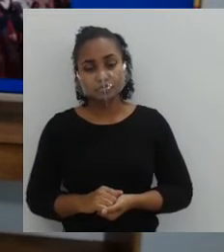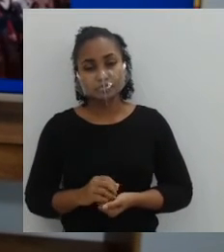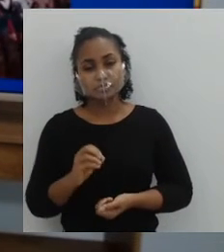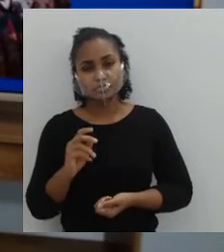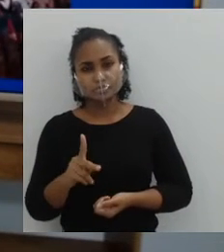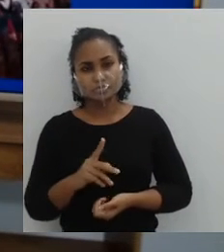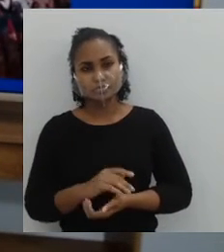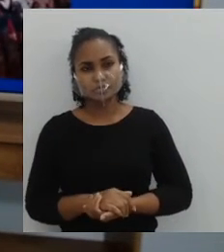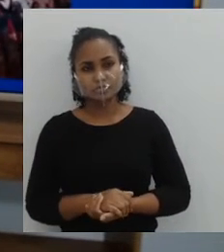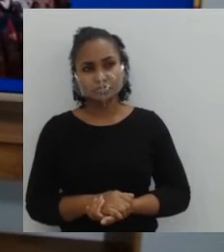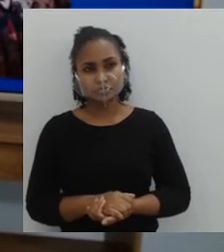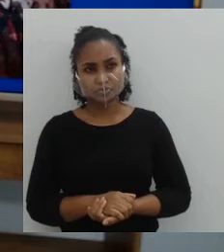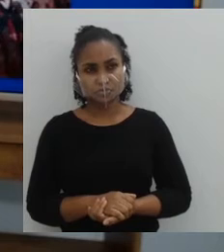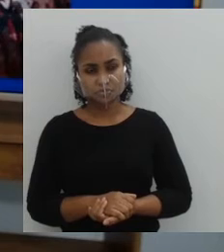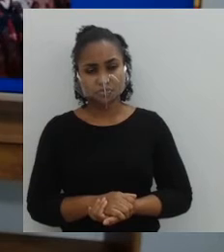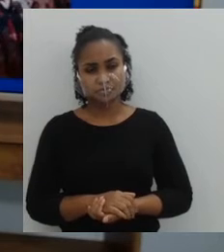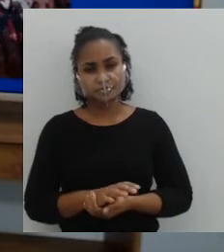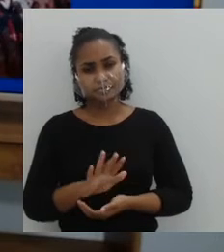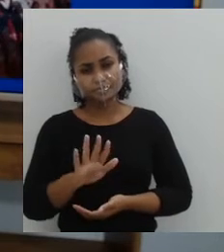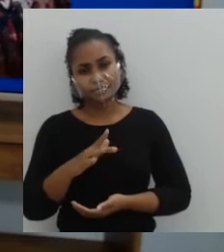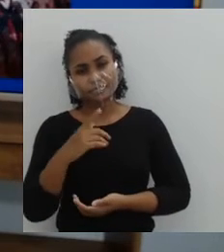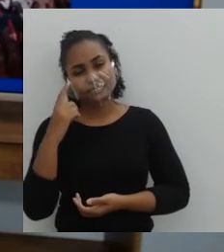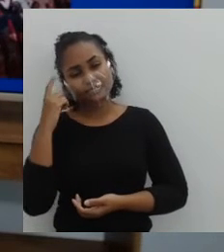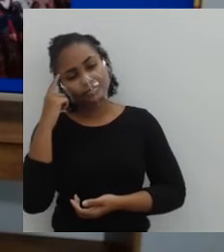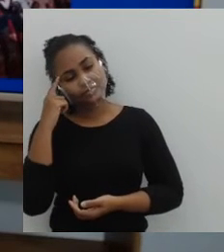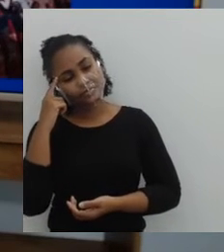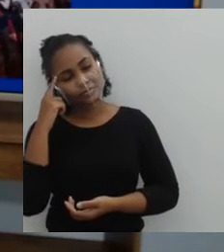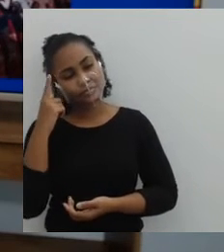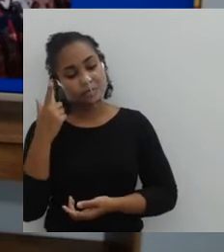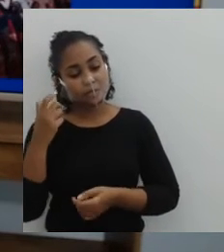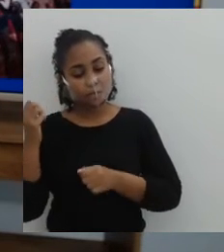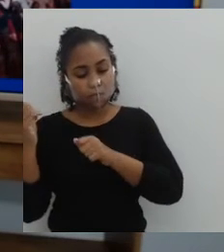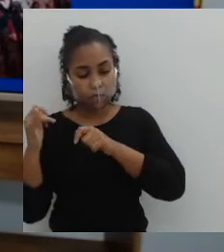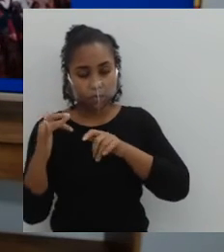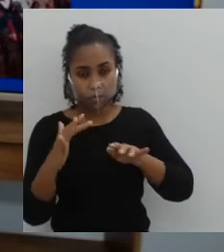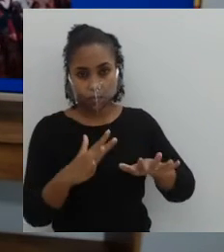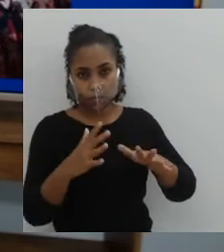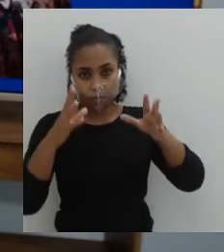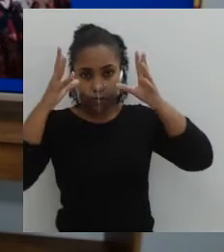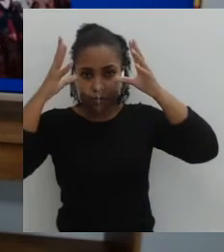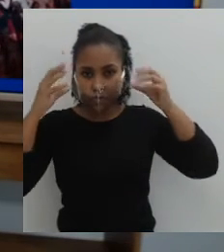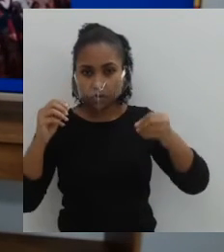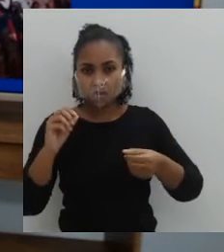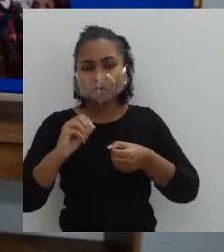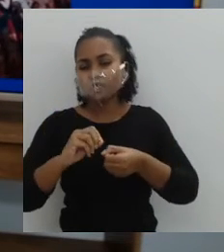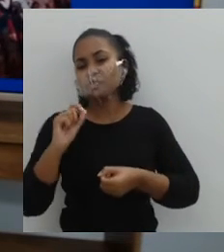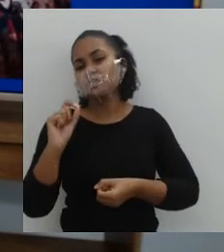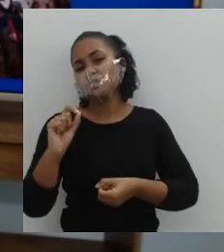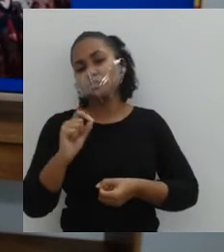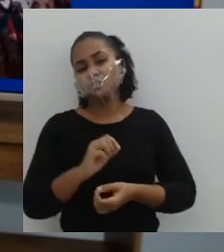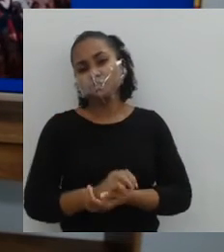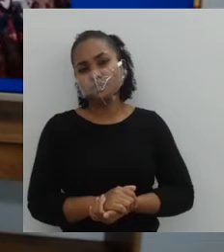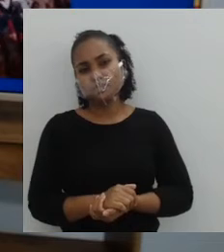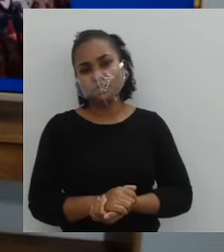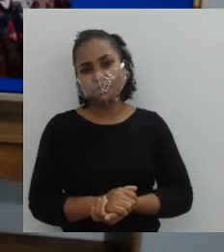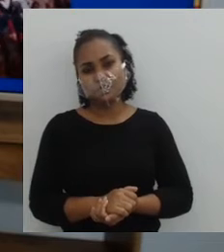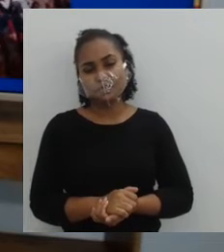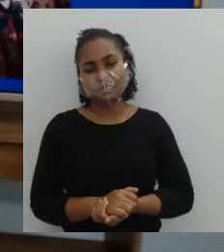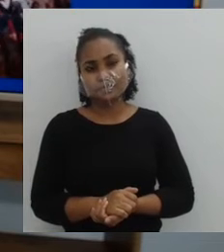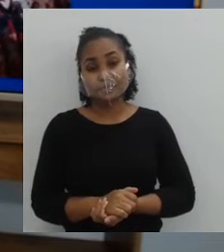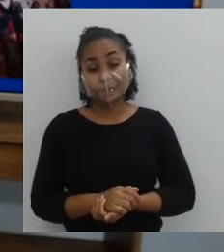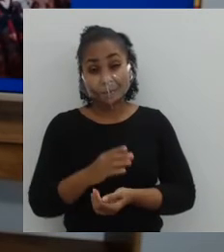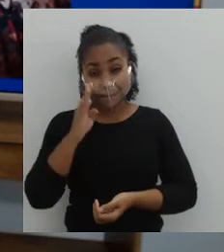Ok. A partir daí, dessa invasão holandesa, os holandeses fazem o seguinte.